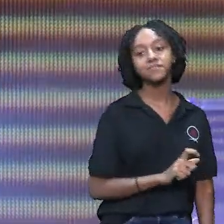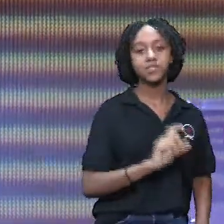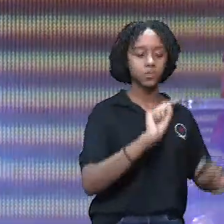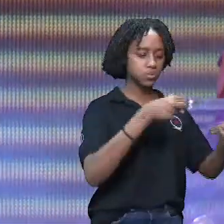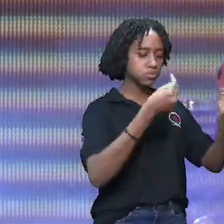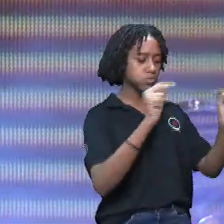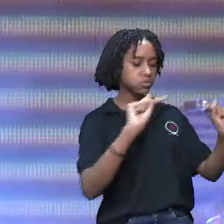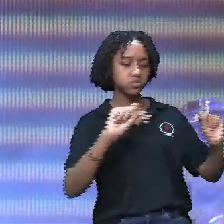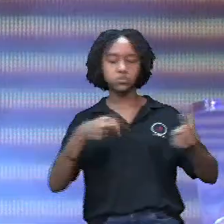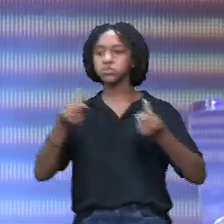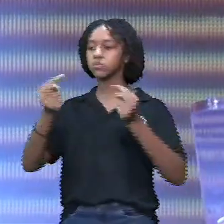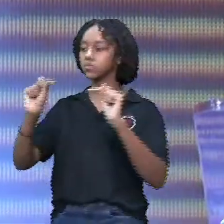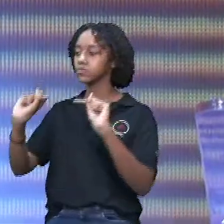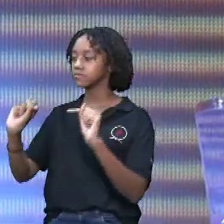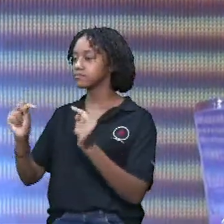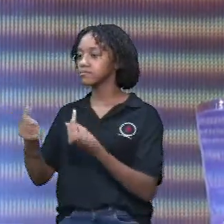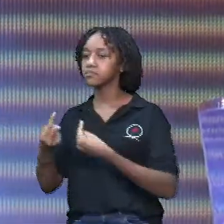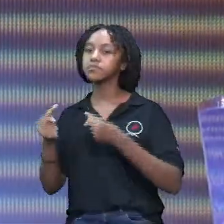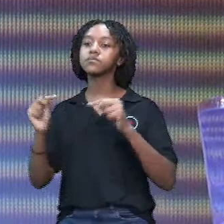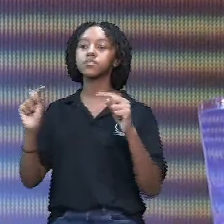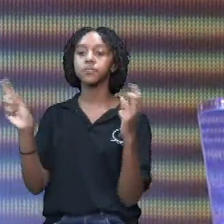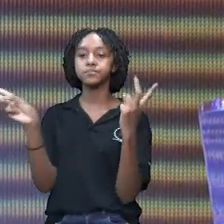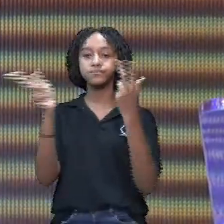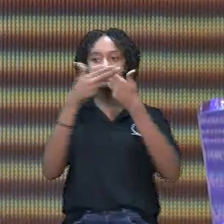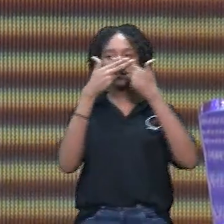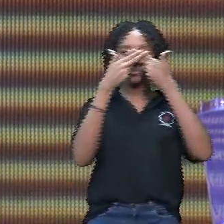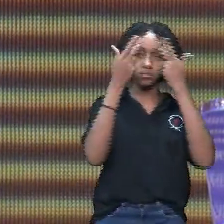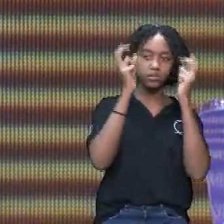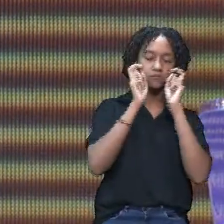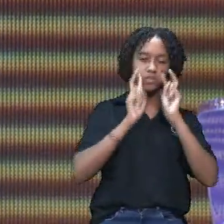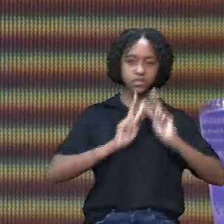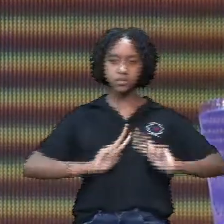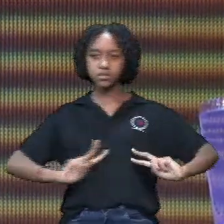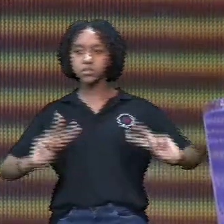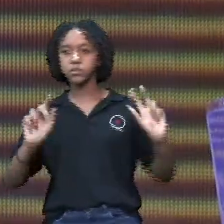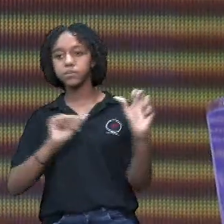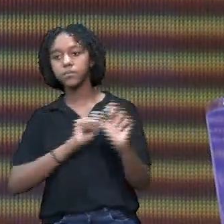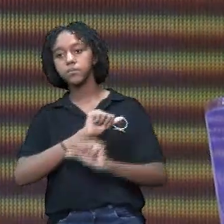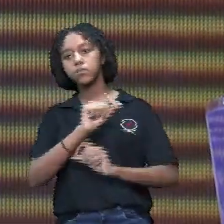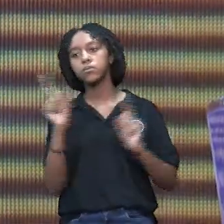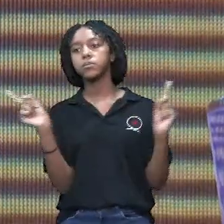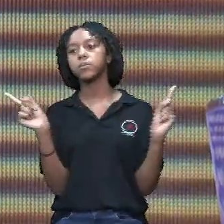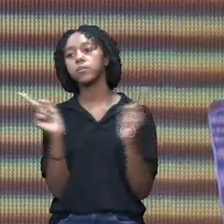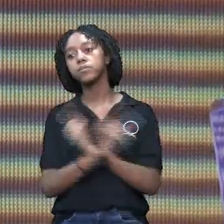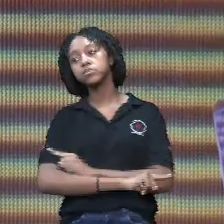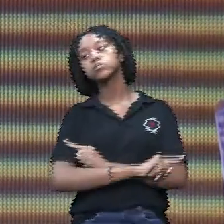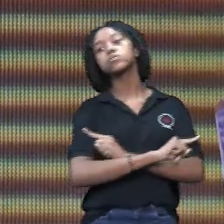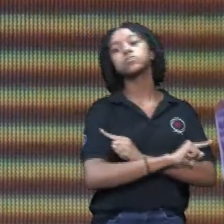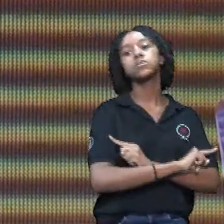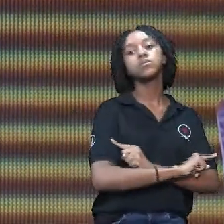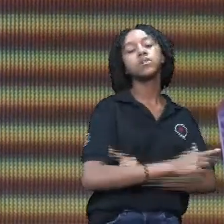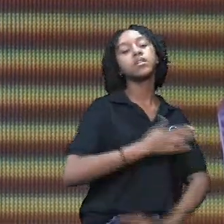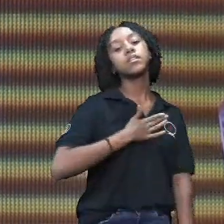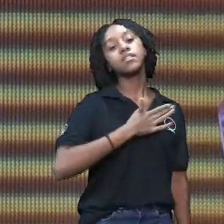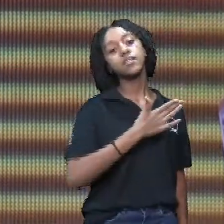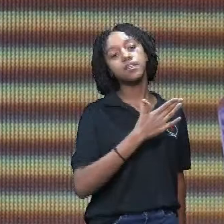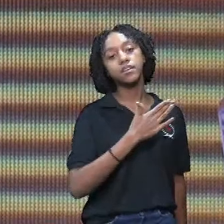afrontas e complexos distorceram minha visão sobre